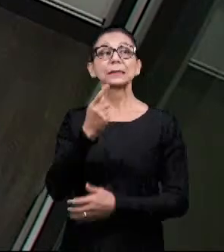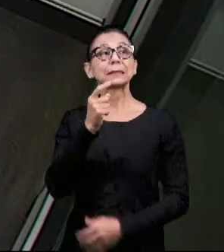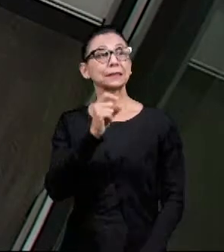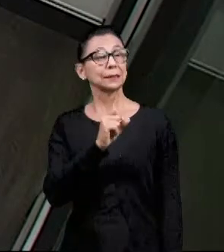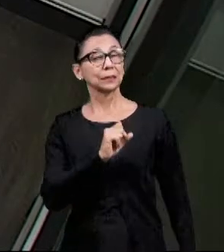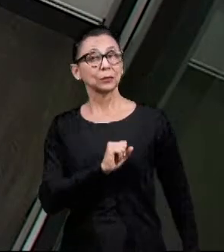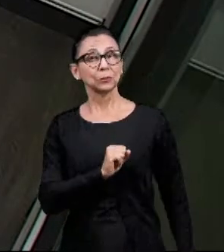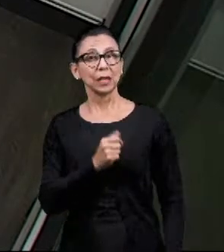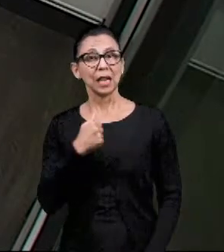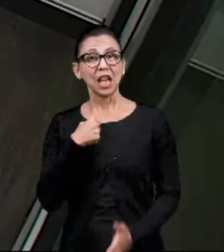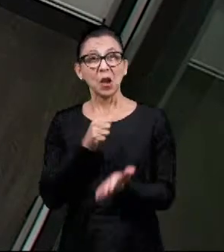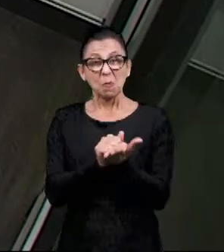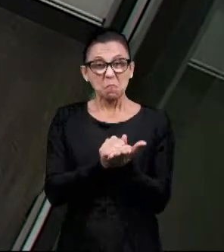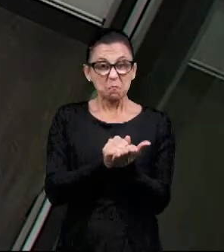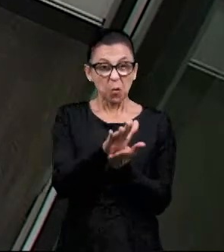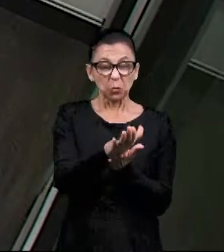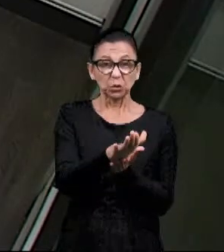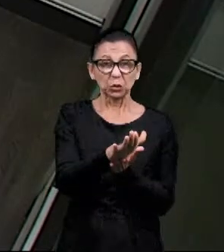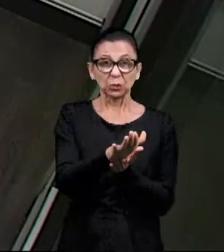fui expulso.